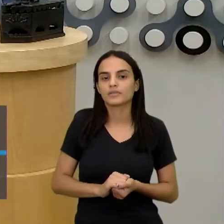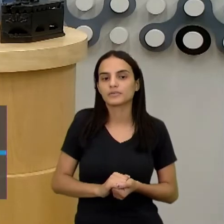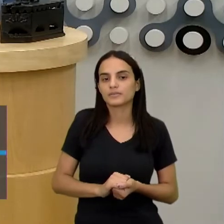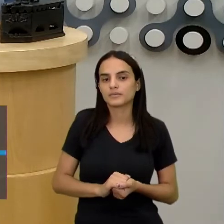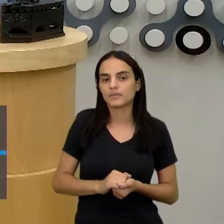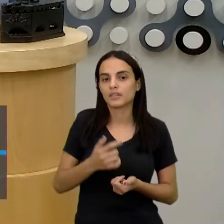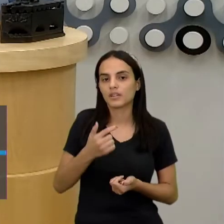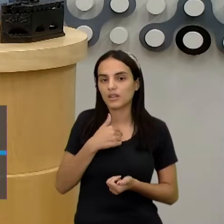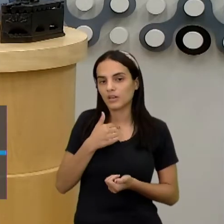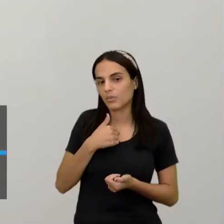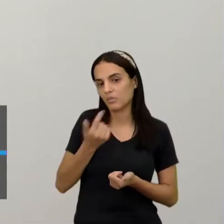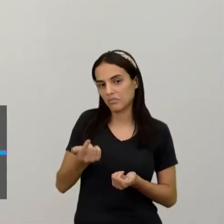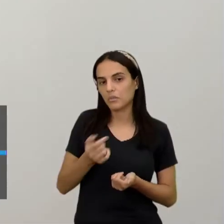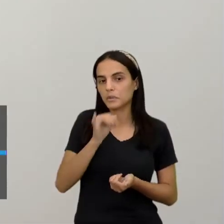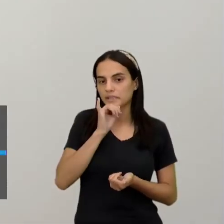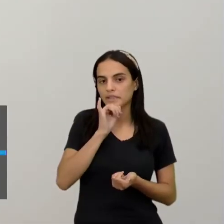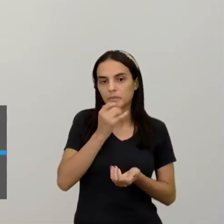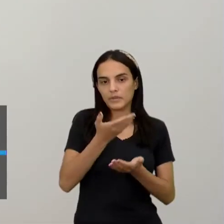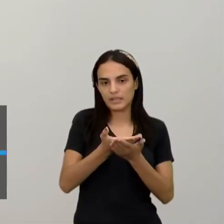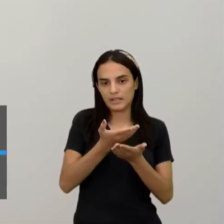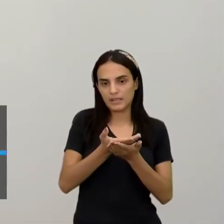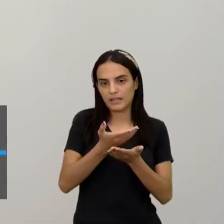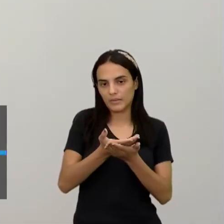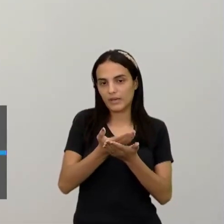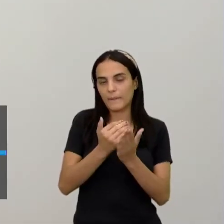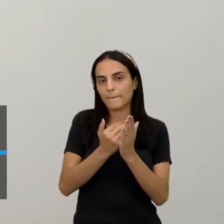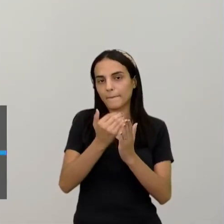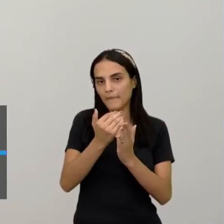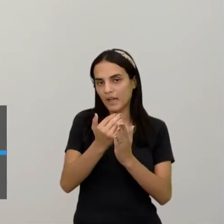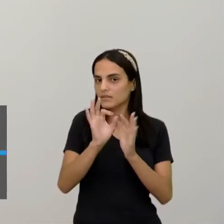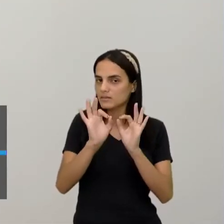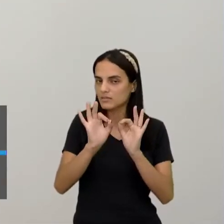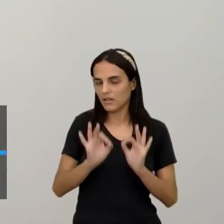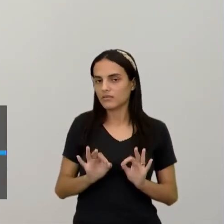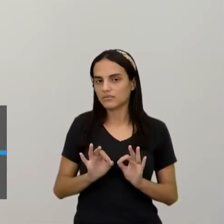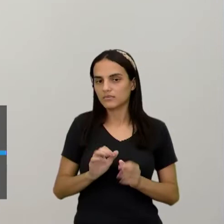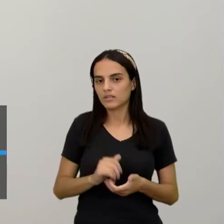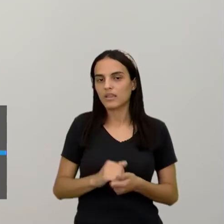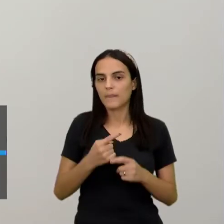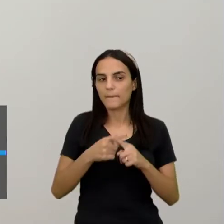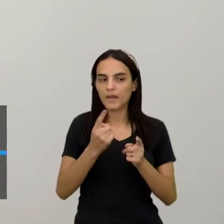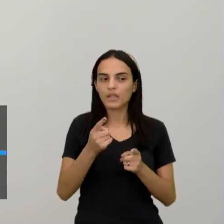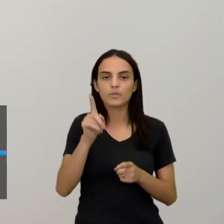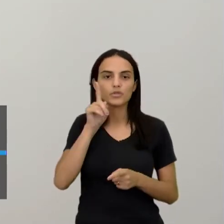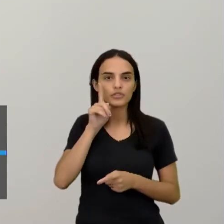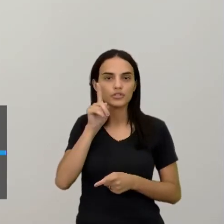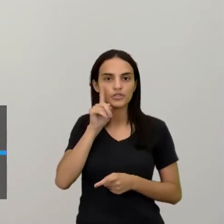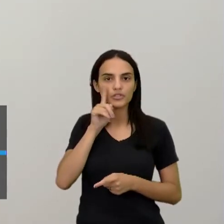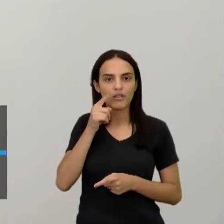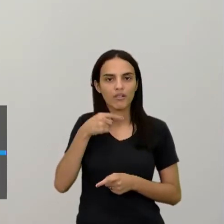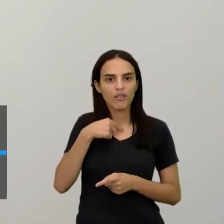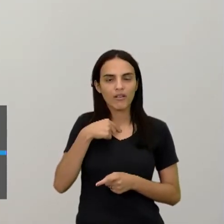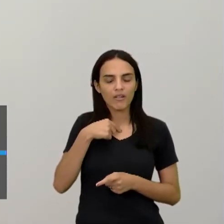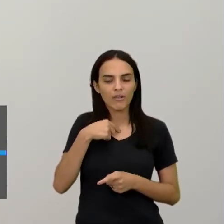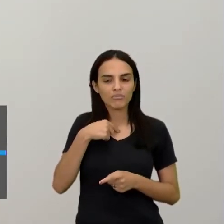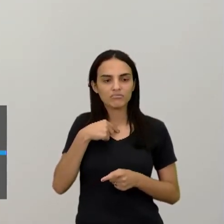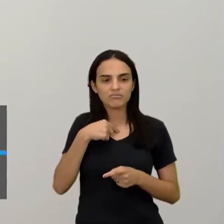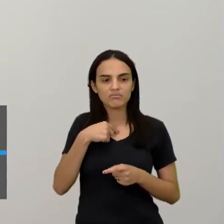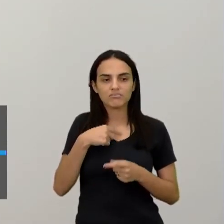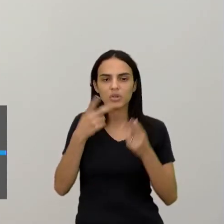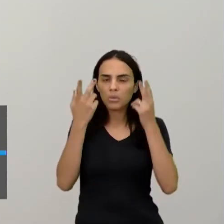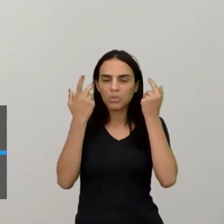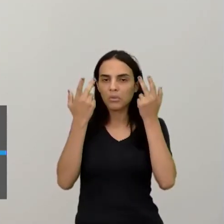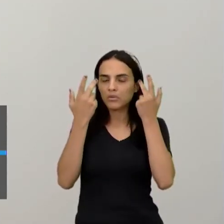eu estou em aula aqui é mais formal, né? Mas no meu dia a dia eu sou bem informal. Sim. Eu